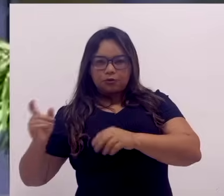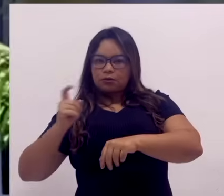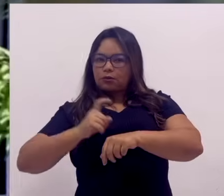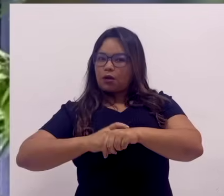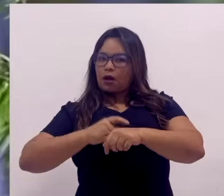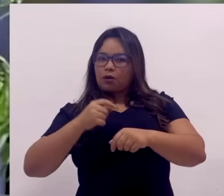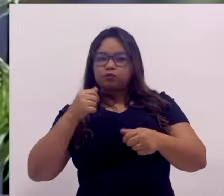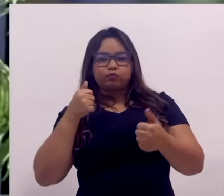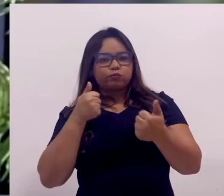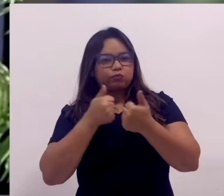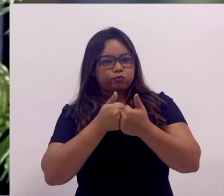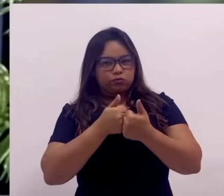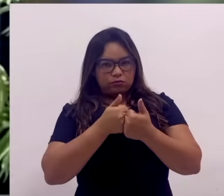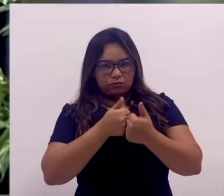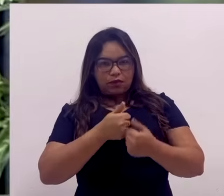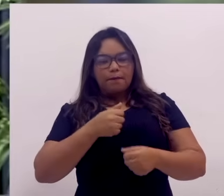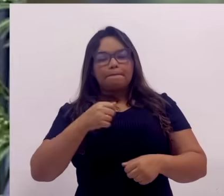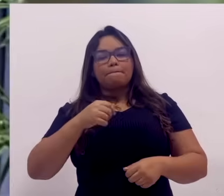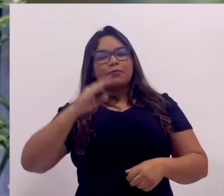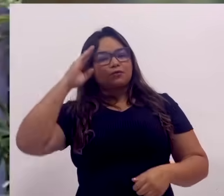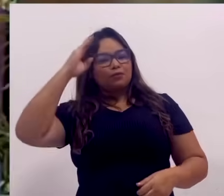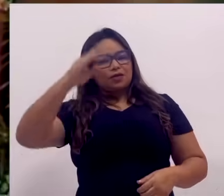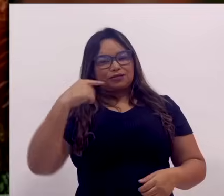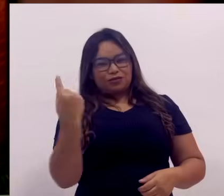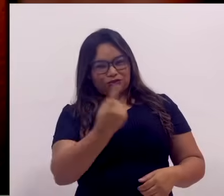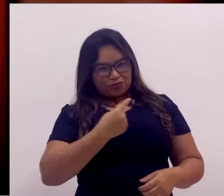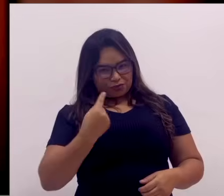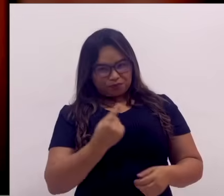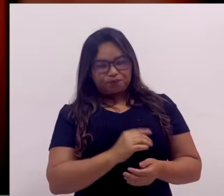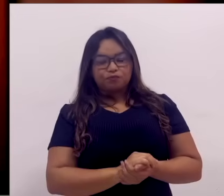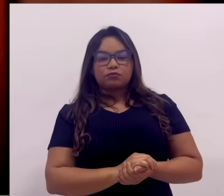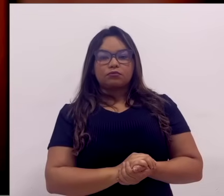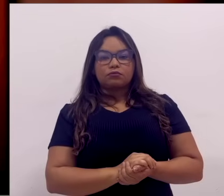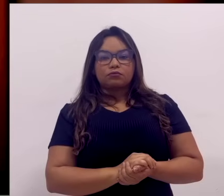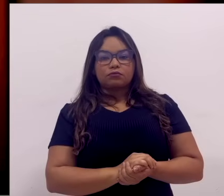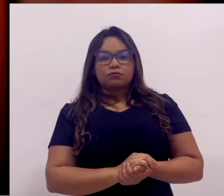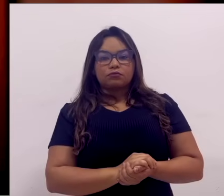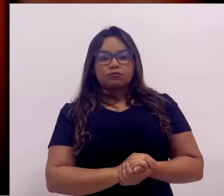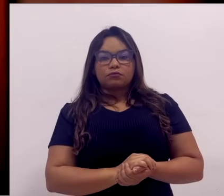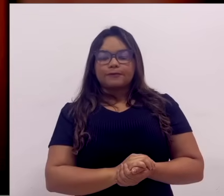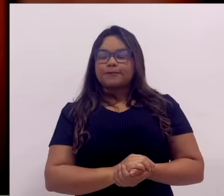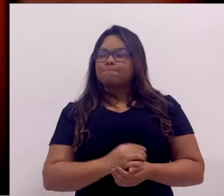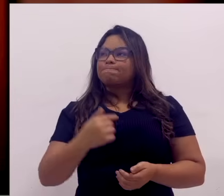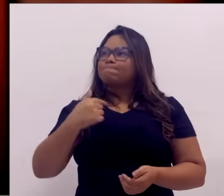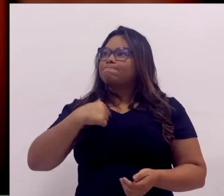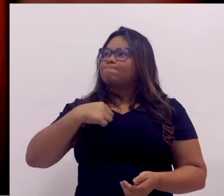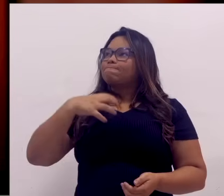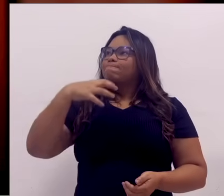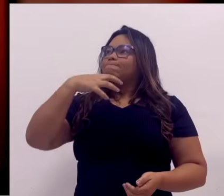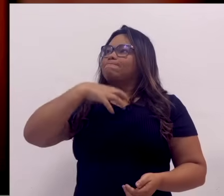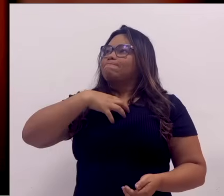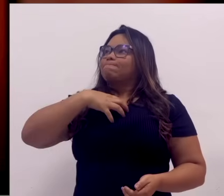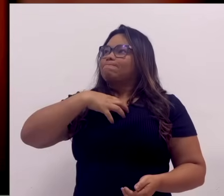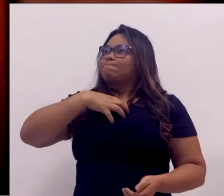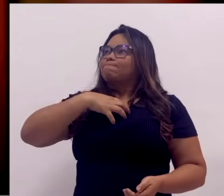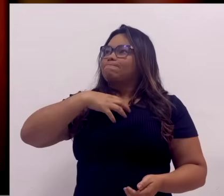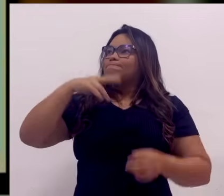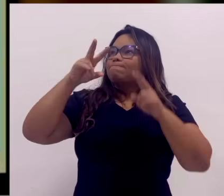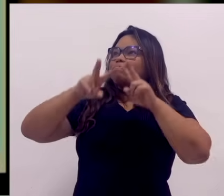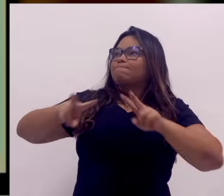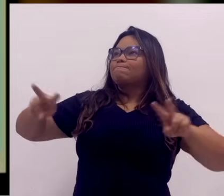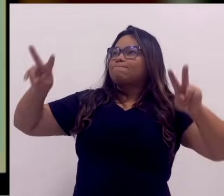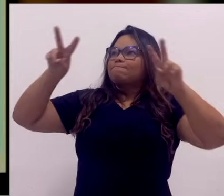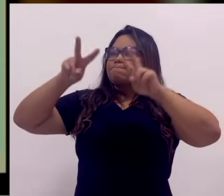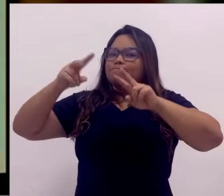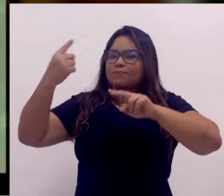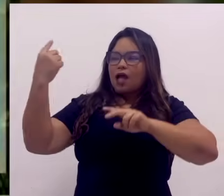está próximo e, com certeza, particularmente para a nossa época. Eu fui arrebatado no Espírito do Senhor, eu ouvi por trás de mim uma